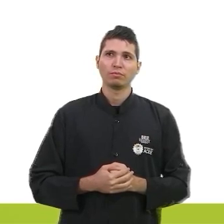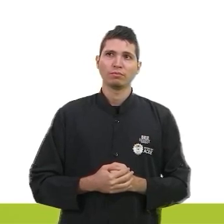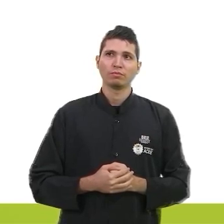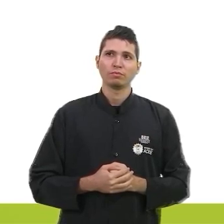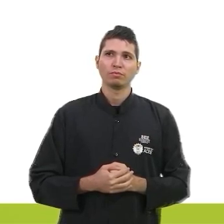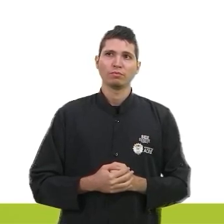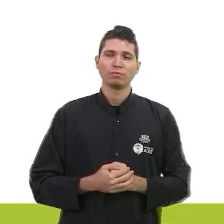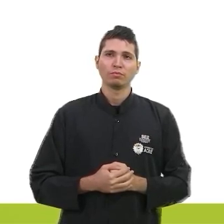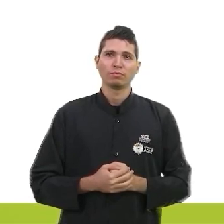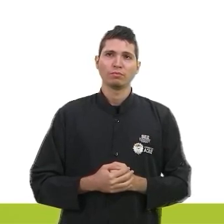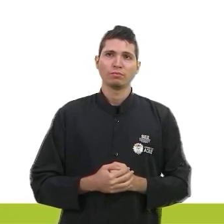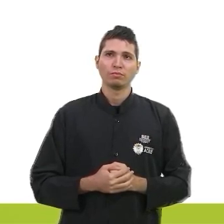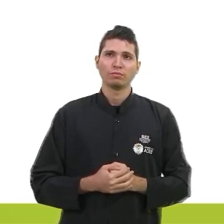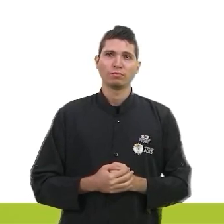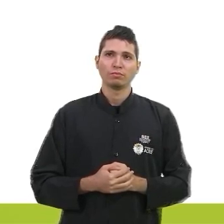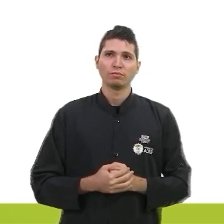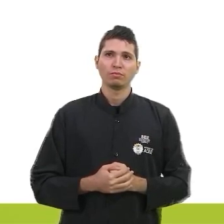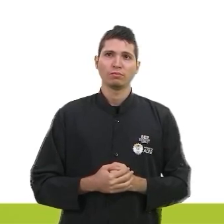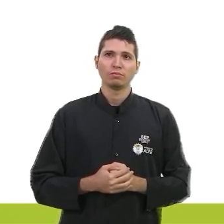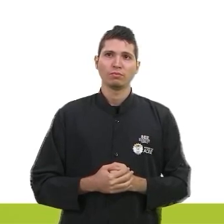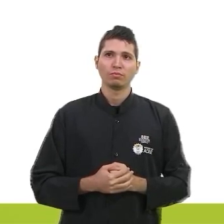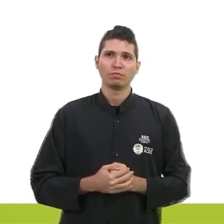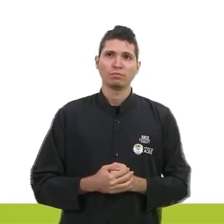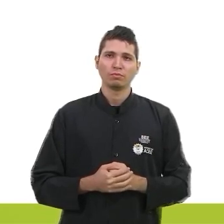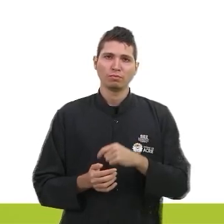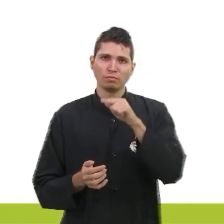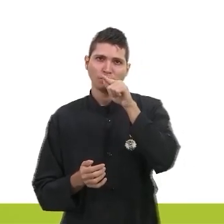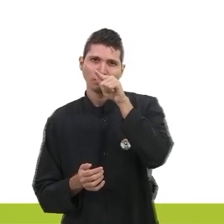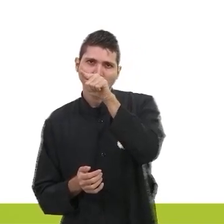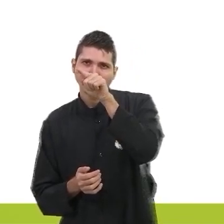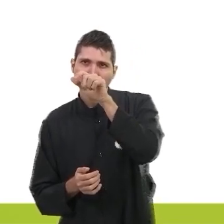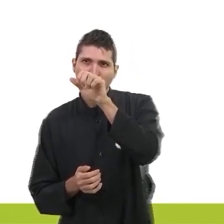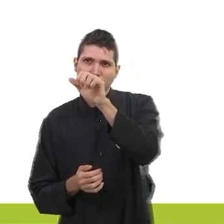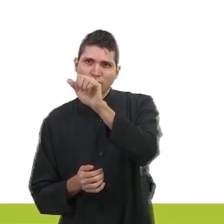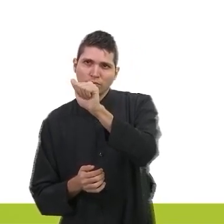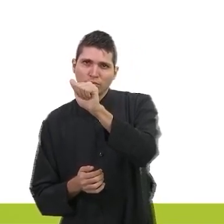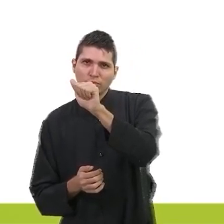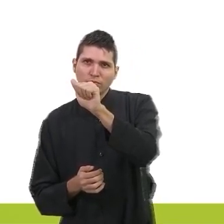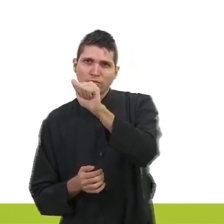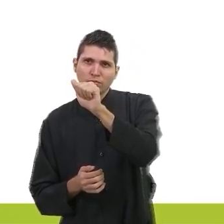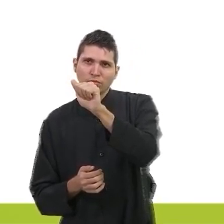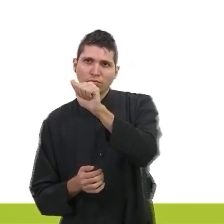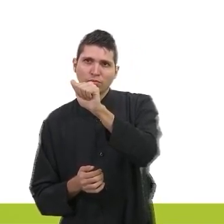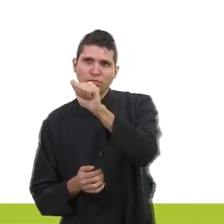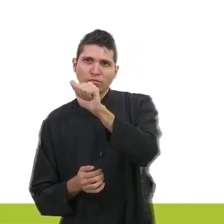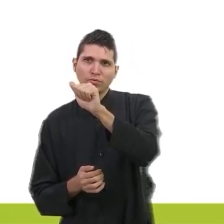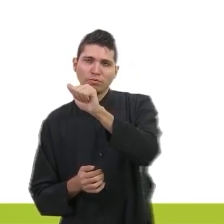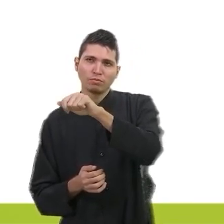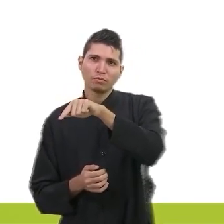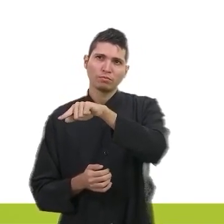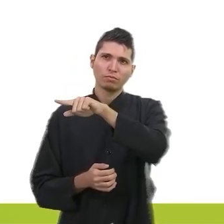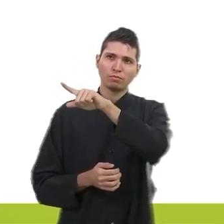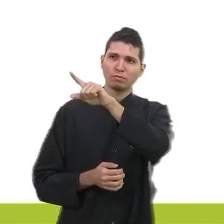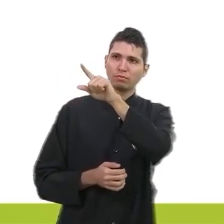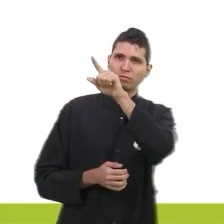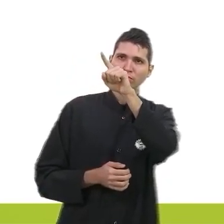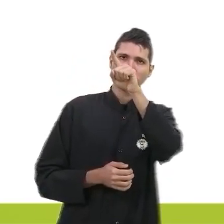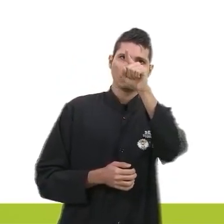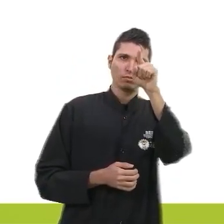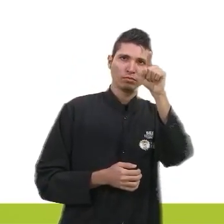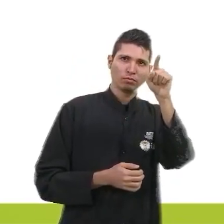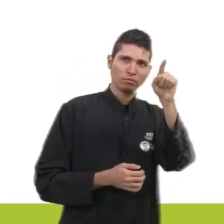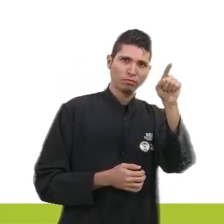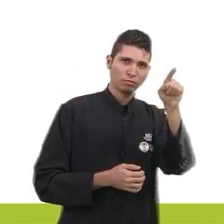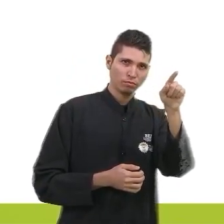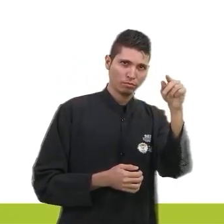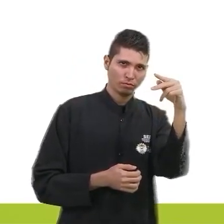Digamos que eu fixei o ponto A e marquei um ponto P aqui, tá? De novo, esse aqui é o arco AP.